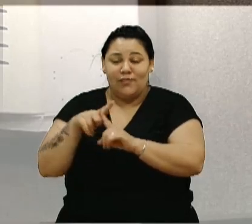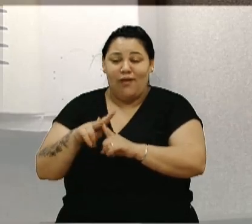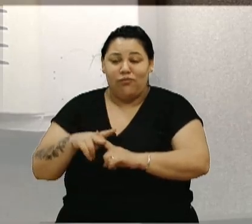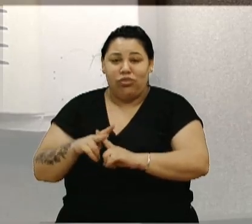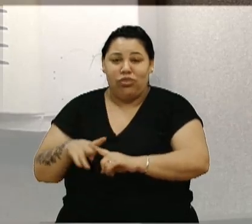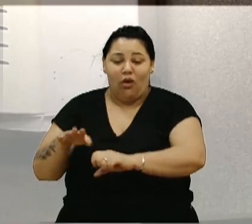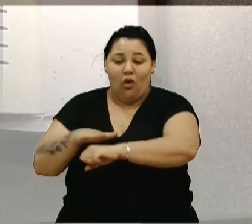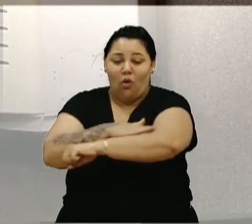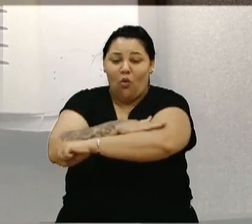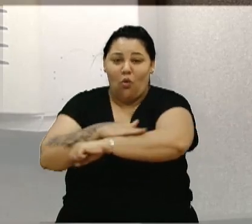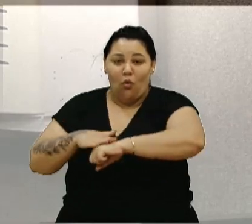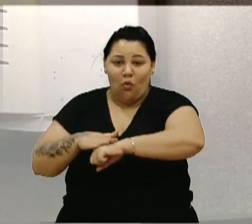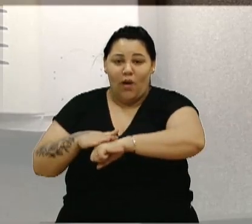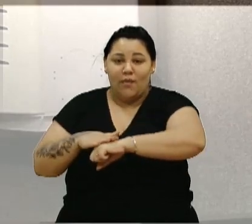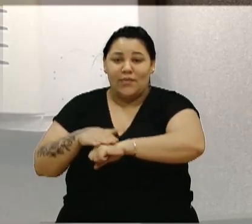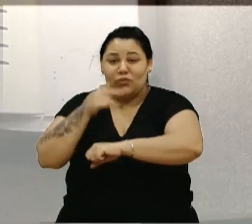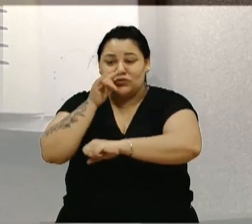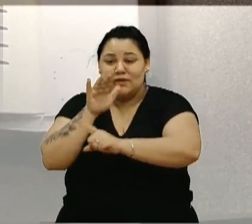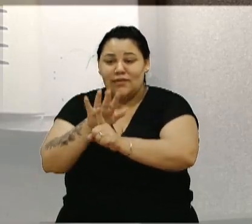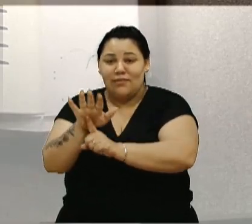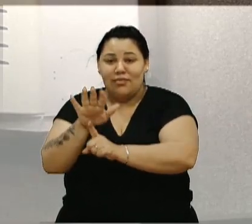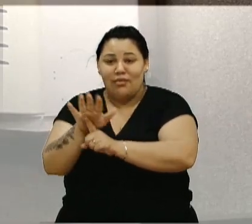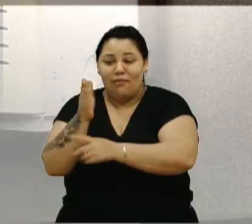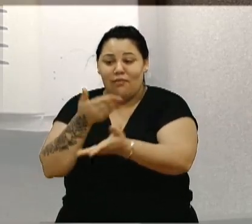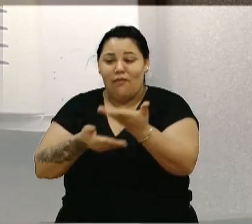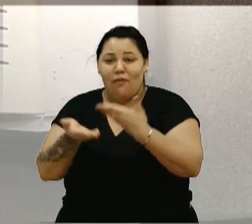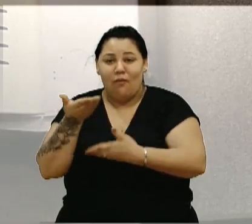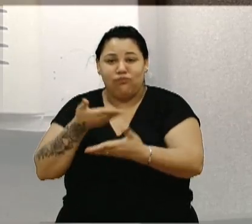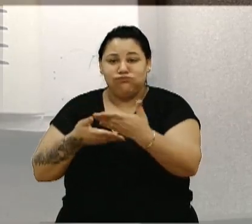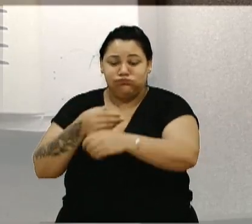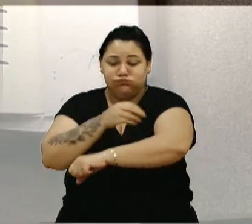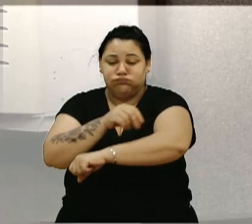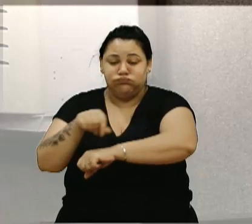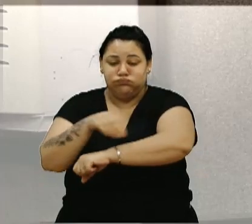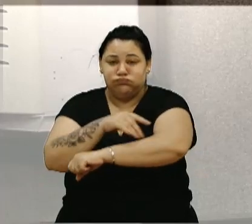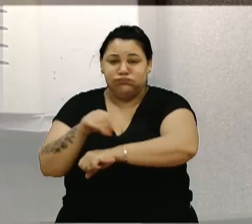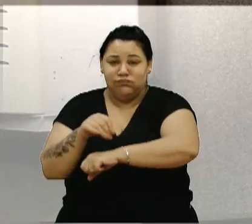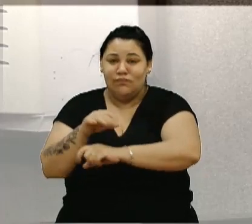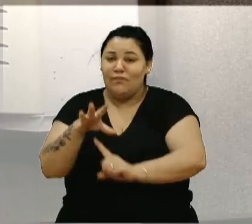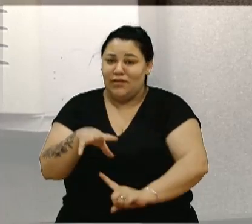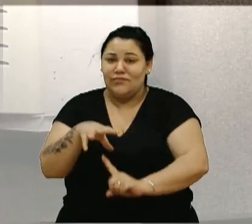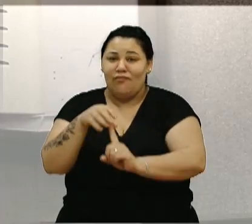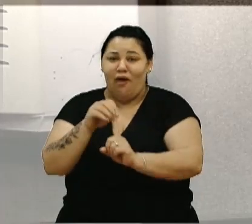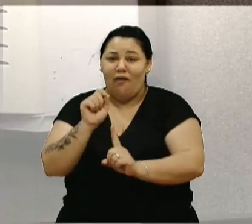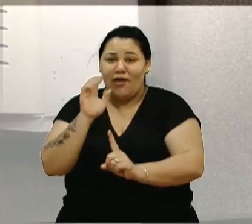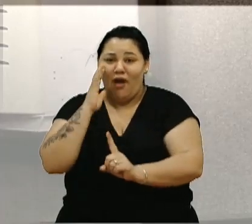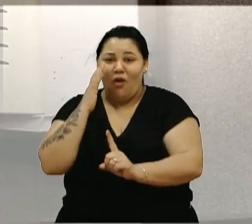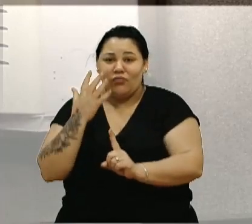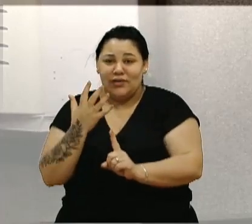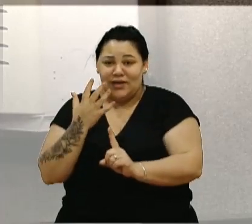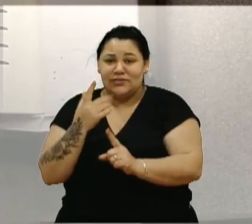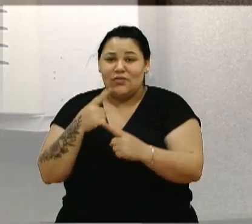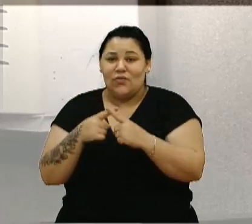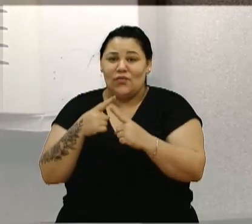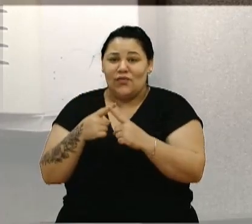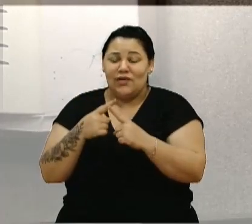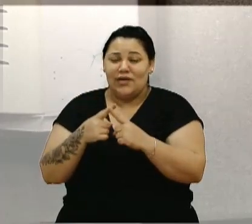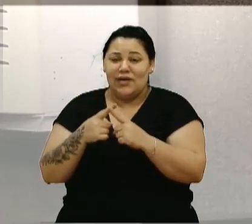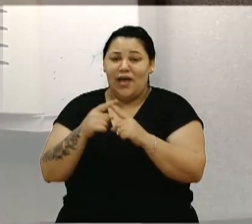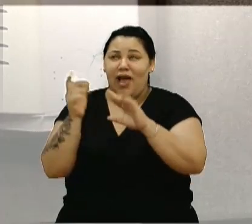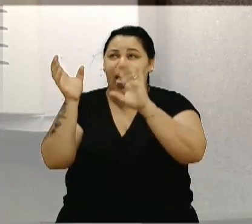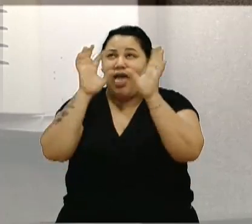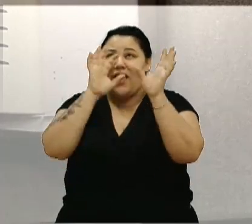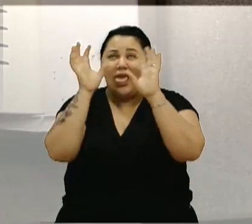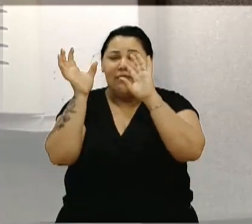demandas de pavimentação, em especial aquelas resultantes dos danos causados pelas condições climáticas. O projeto de lei